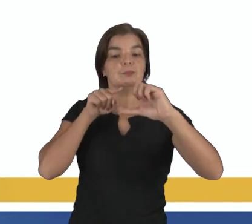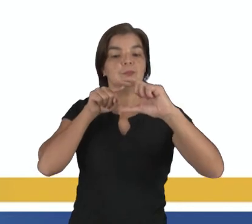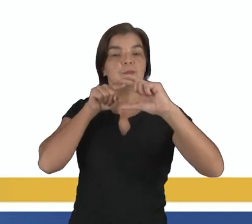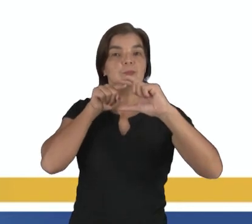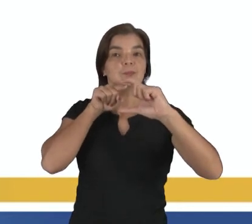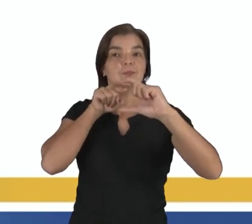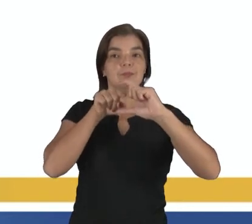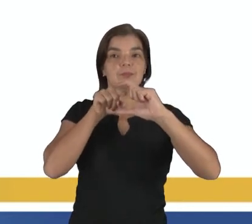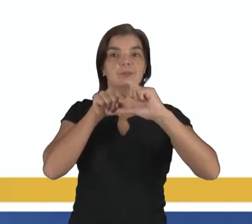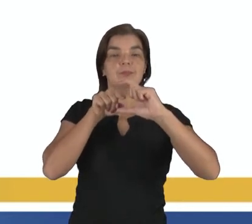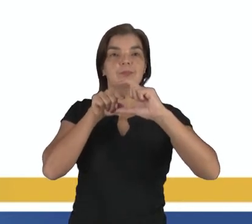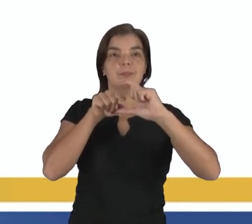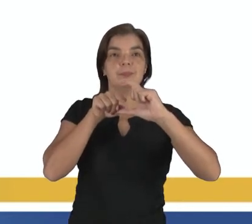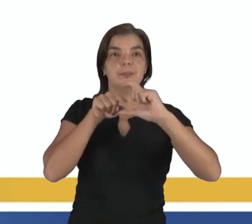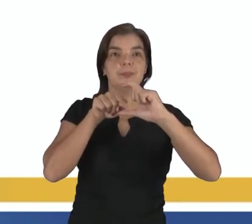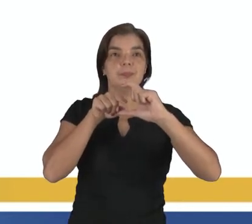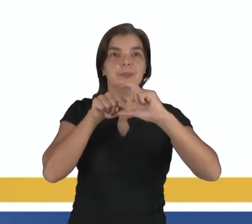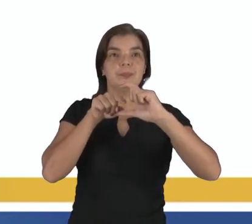no centro.